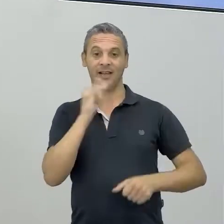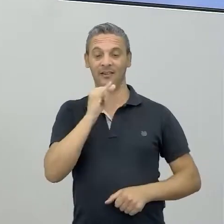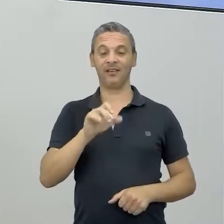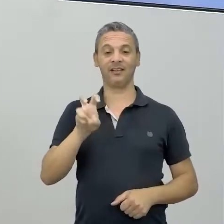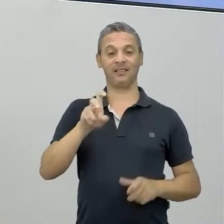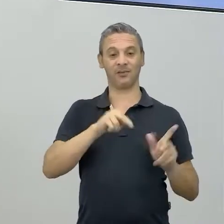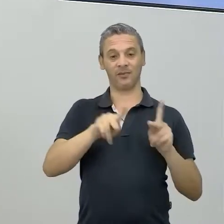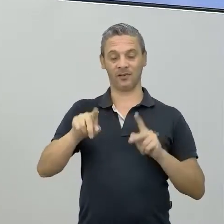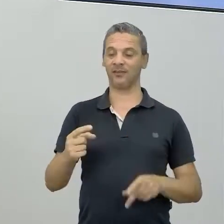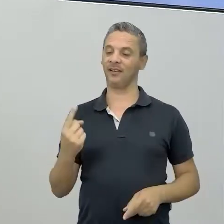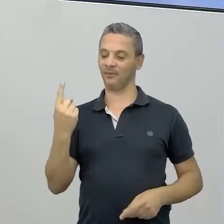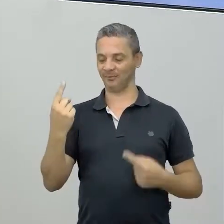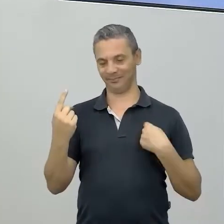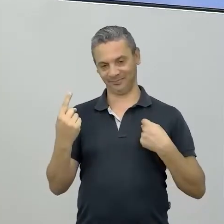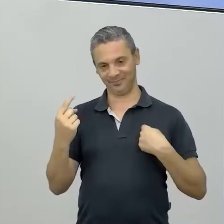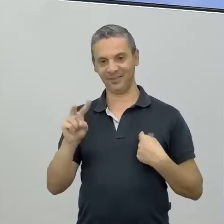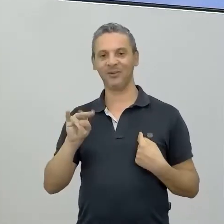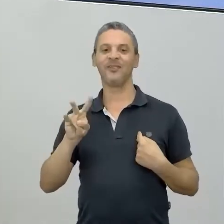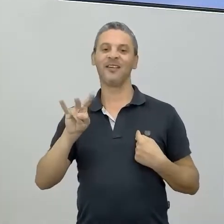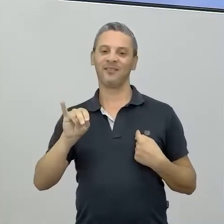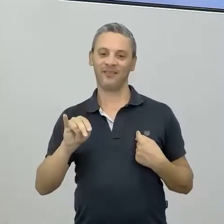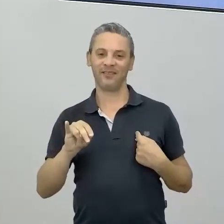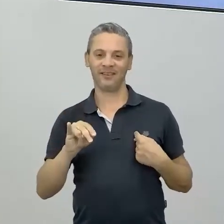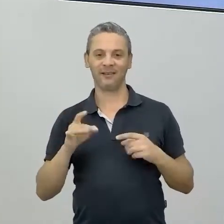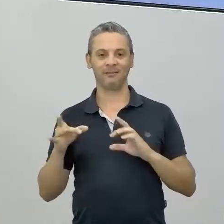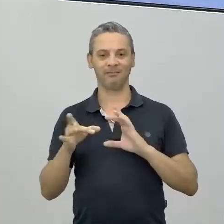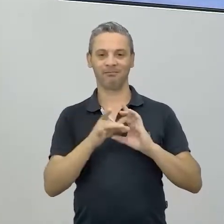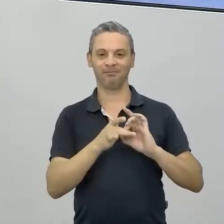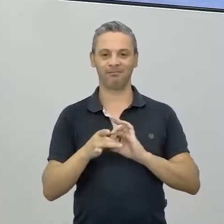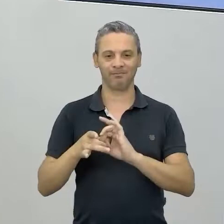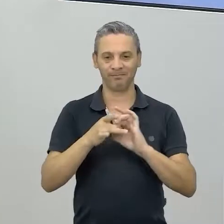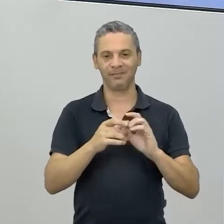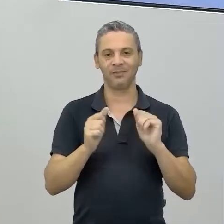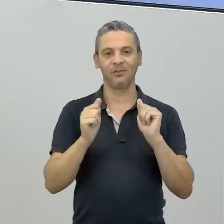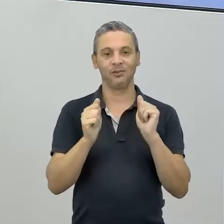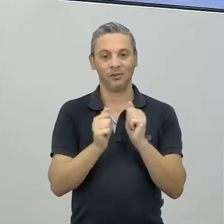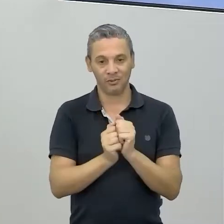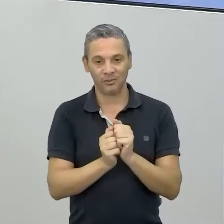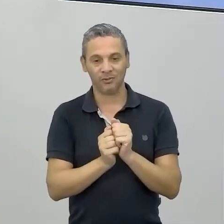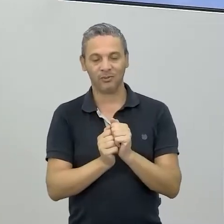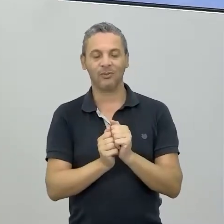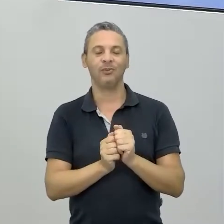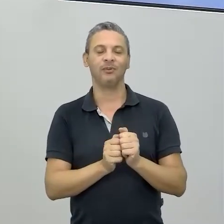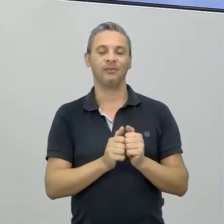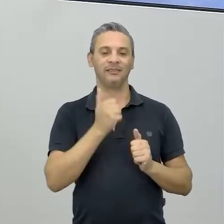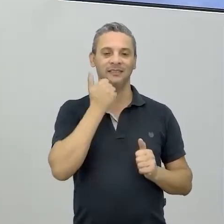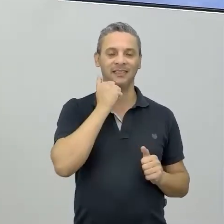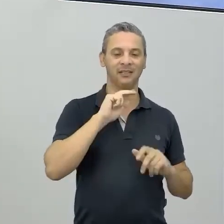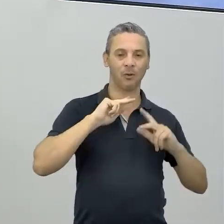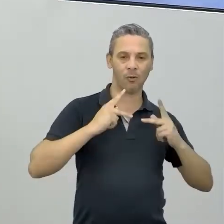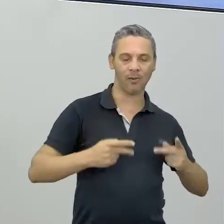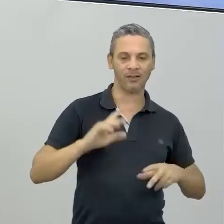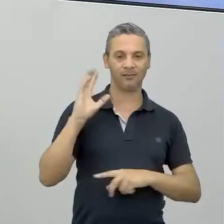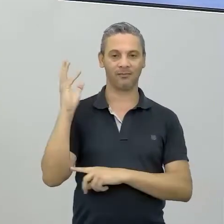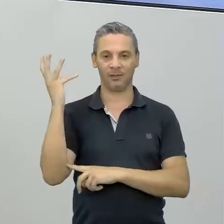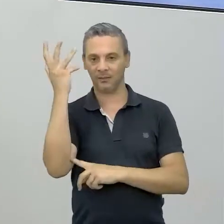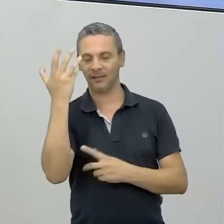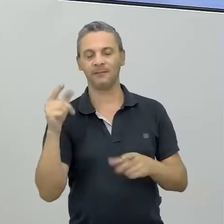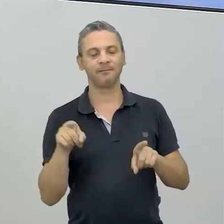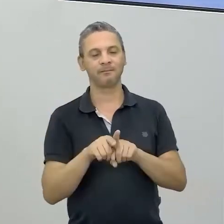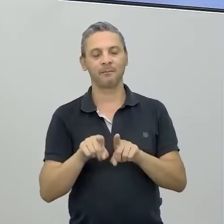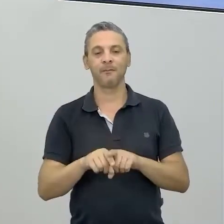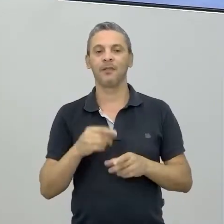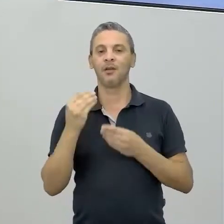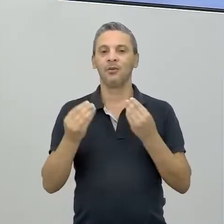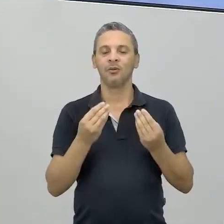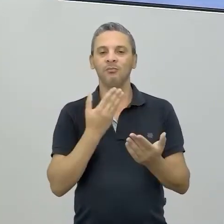professores, eu sou uma delas aí que estamos assim integrando, né, as humanidades com as ciências da natureza. O nosso objeto de estudo aí então é